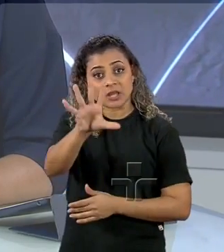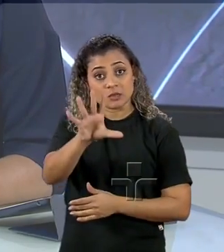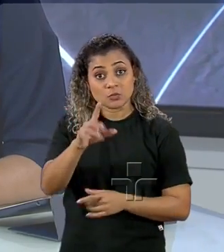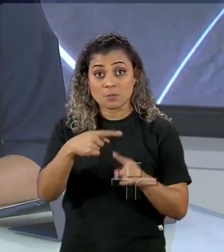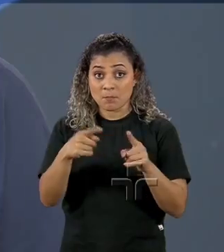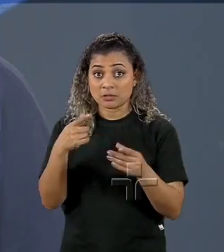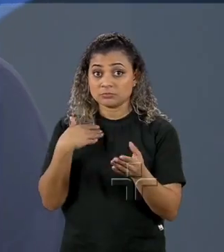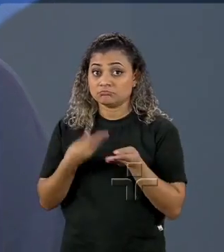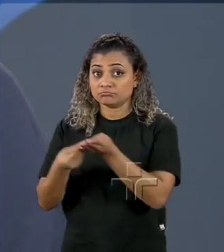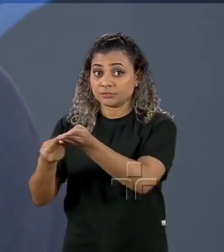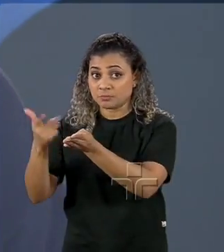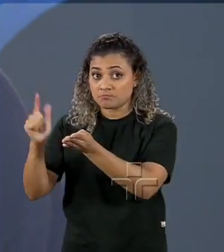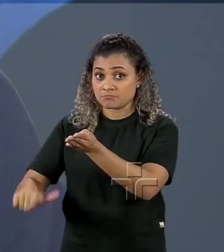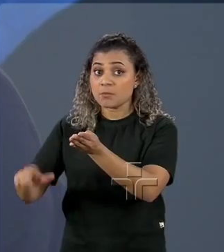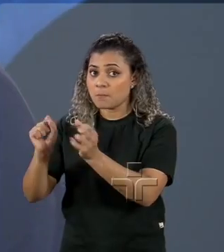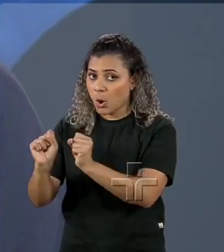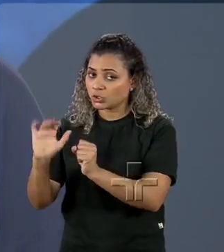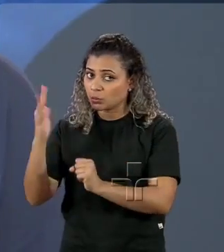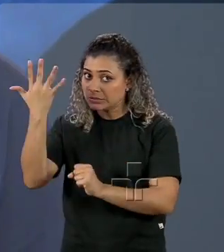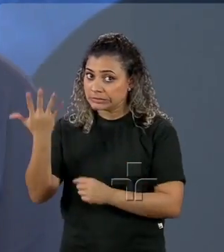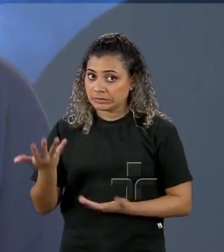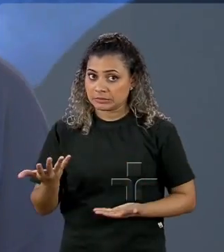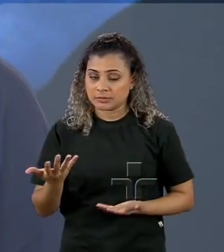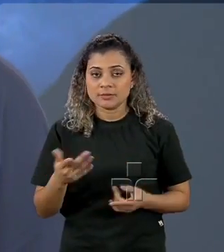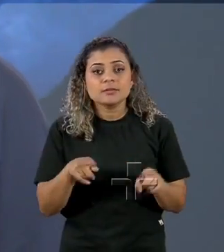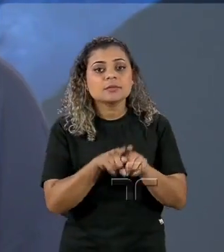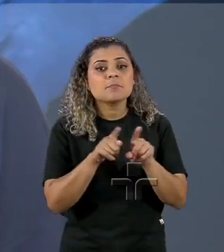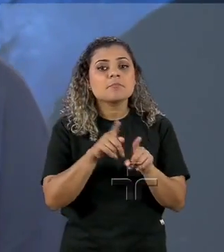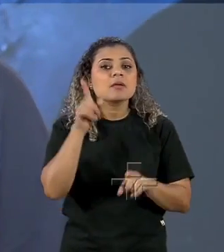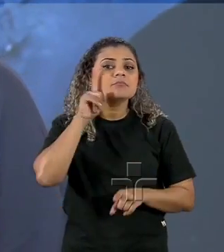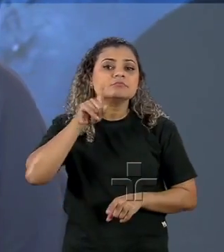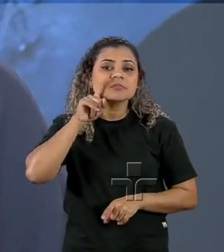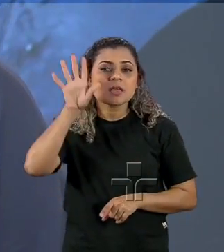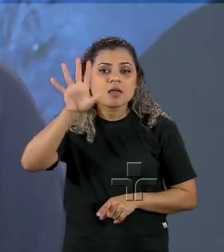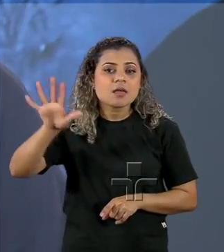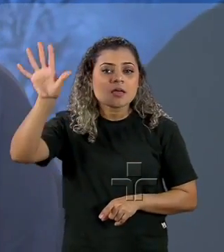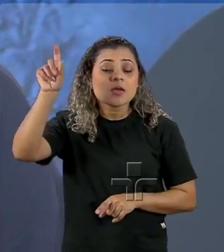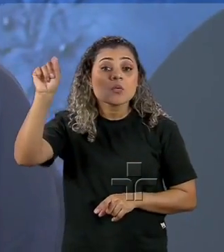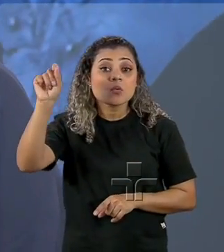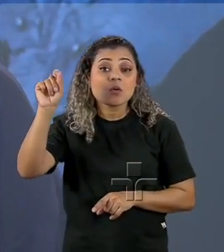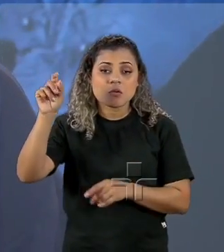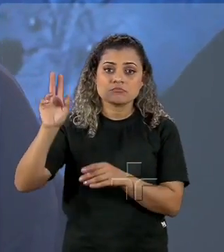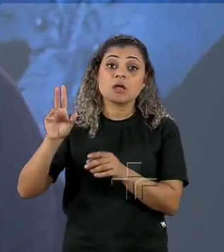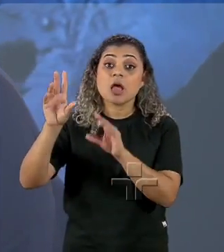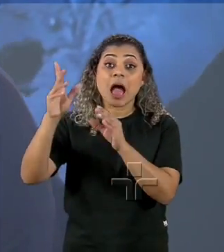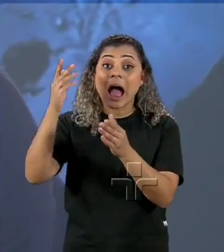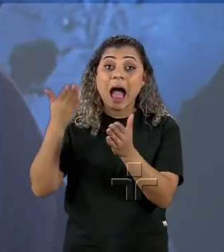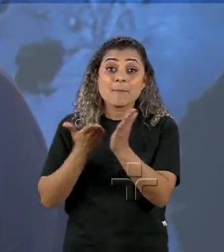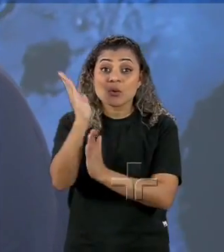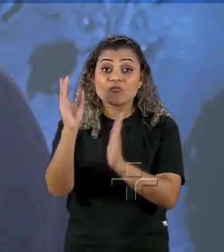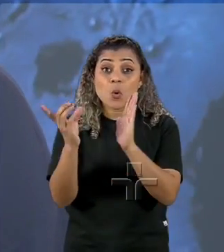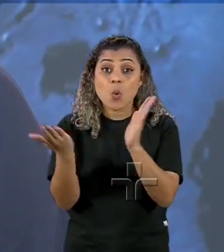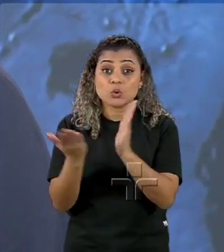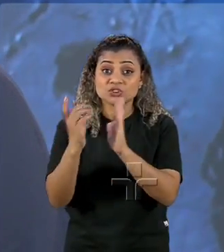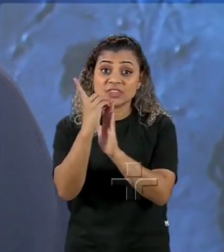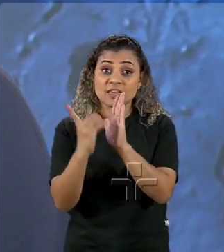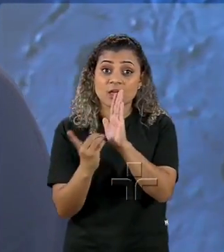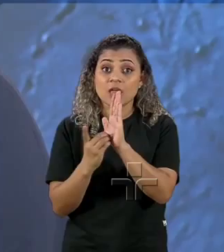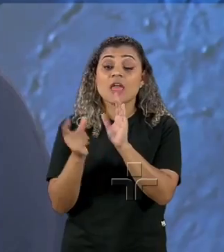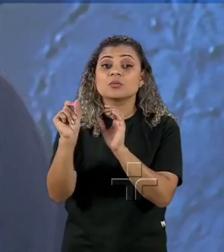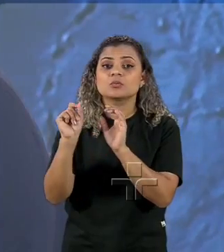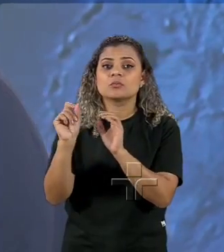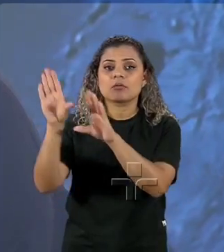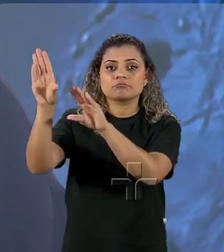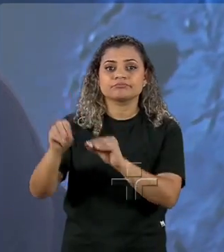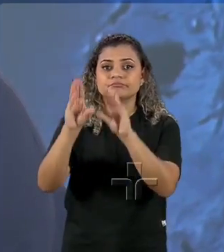decisão. E a Suprema Corte norte-americana aprovou o decreto anti-imigração de Donald Trump e validou